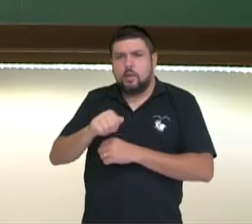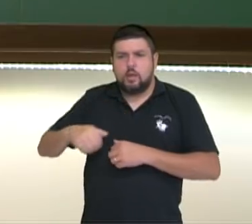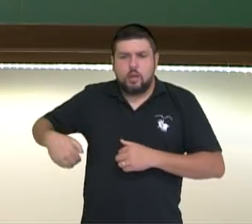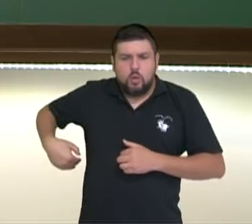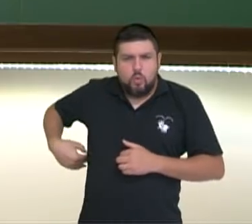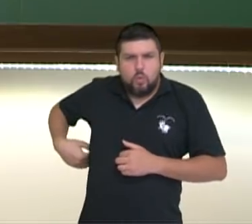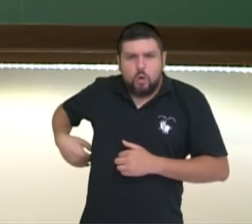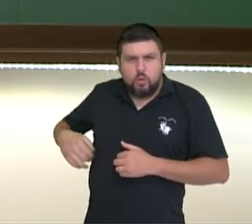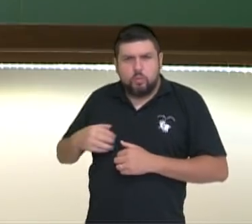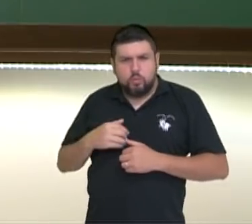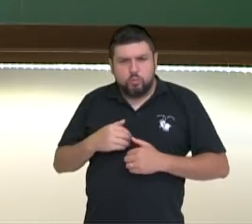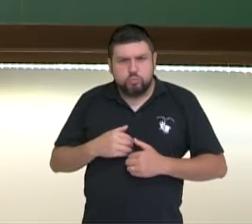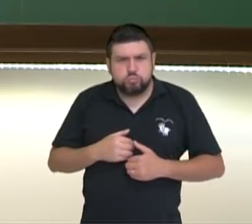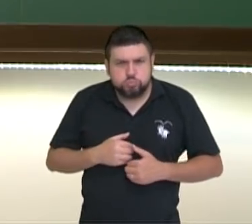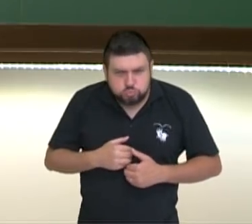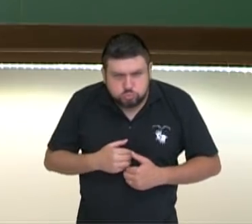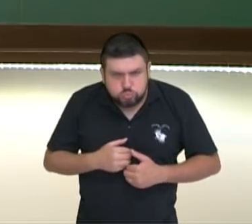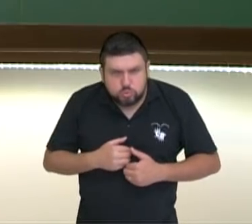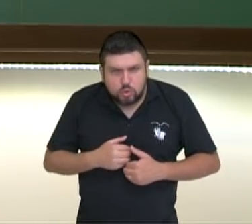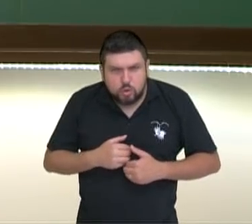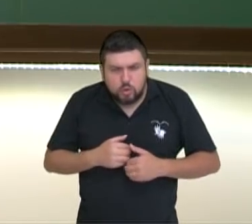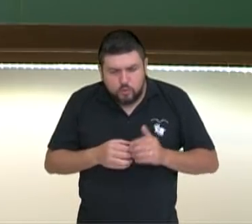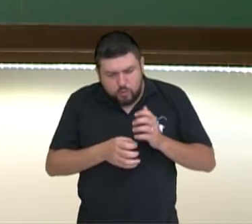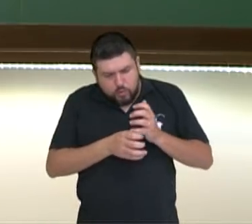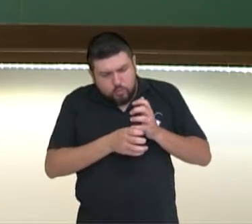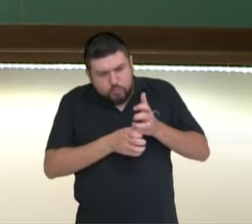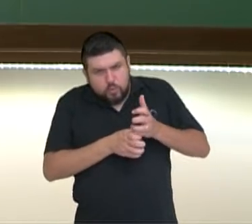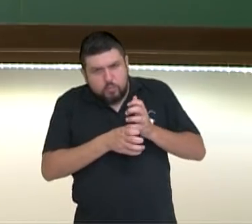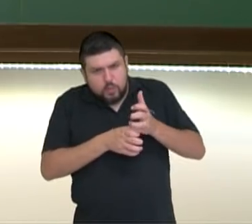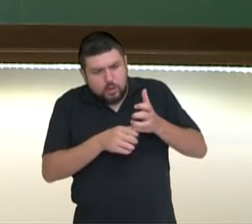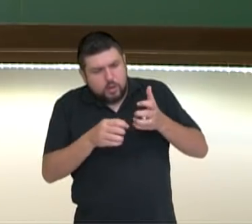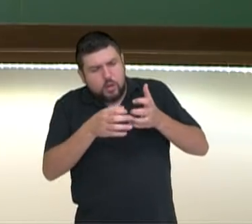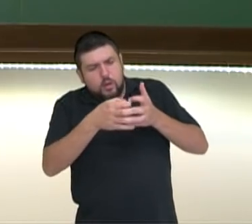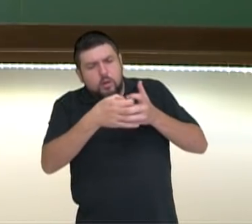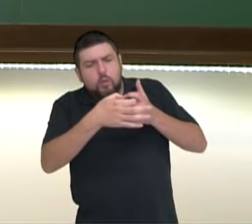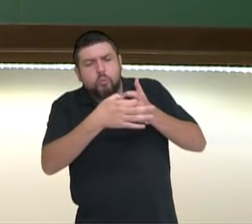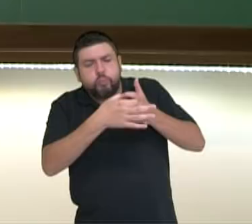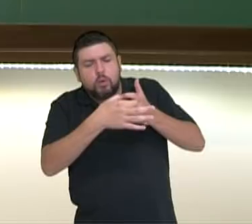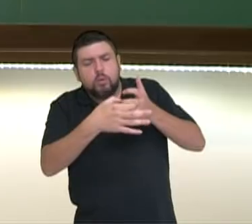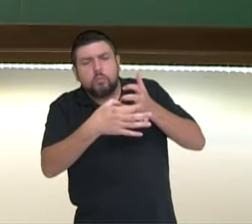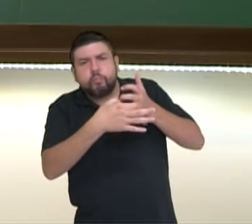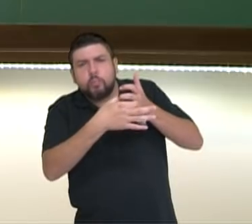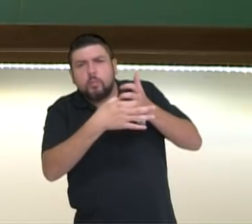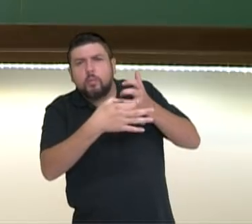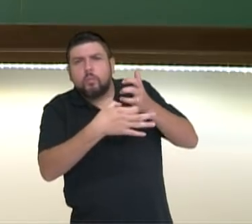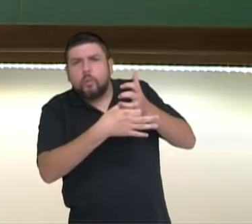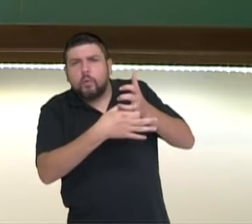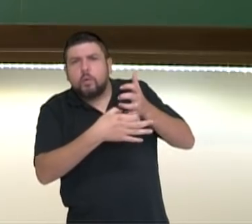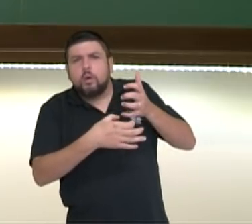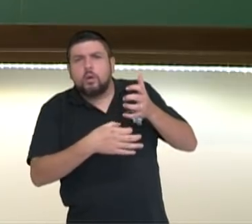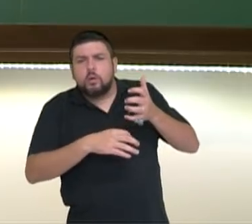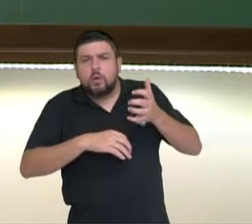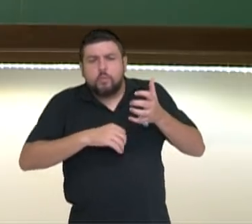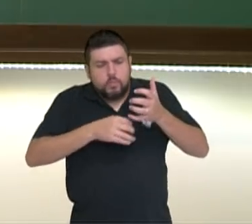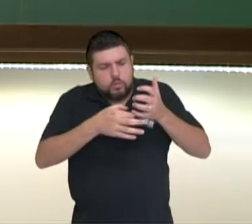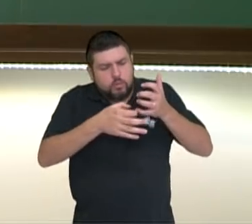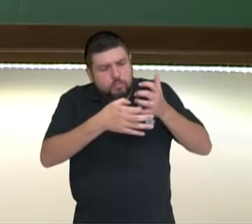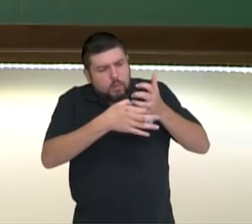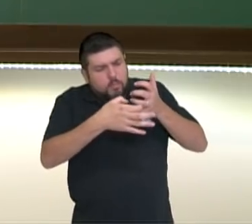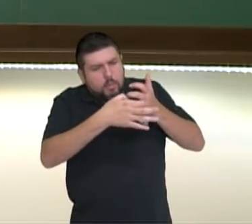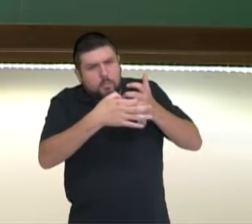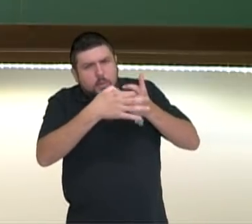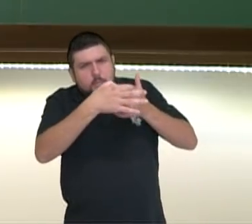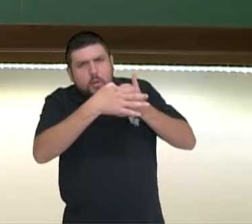coluna vertebral, nos discos que existem entre esses ossinhos, que ligam um ossinho no outro. Por isso,